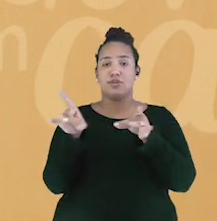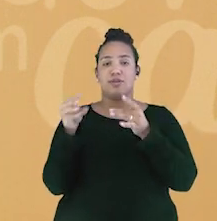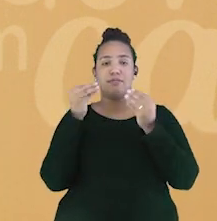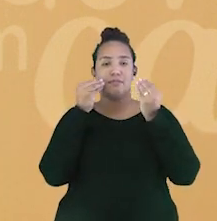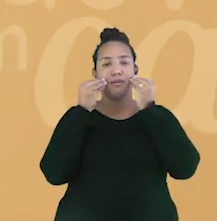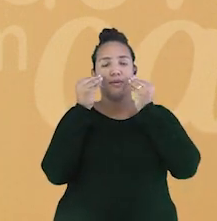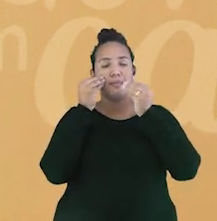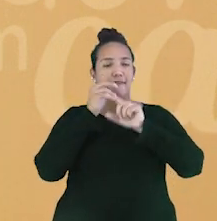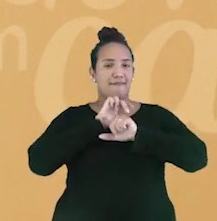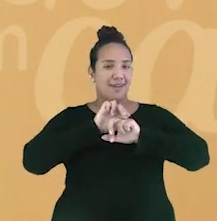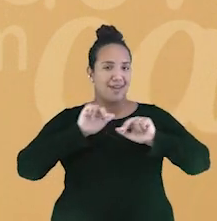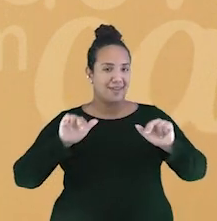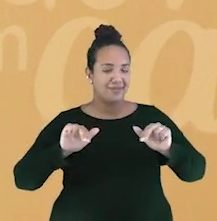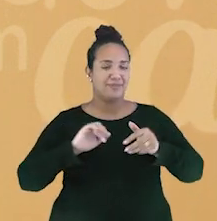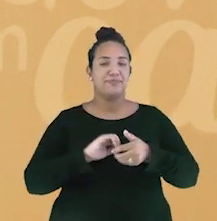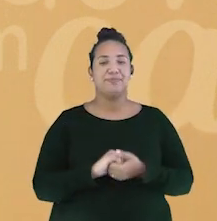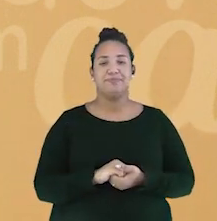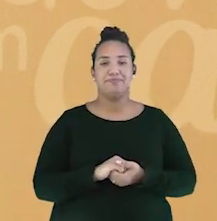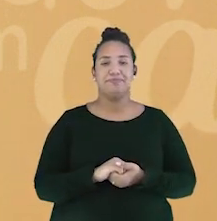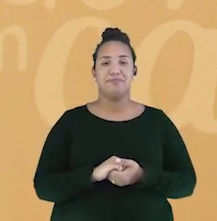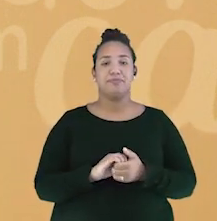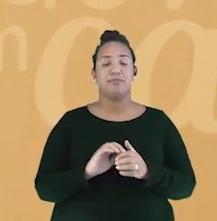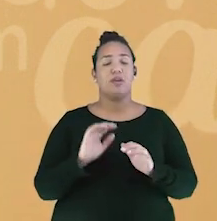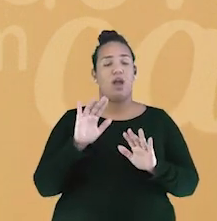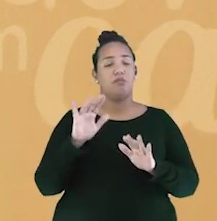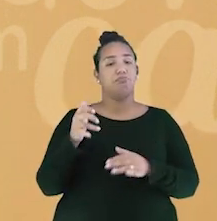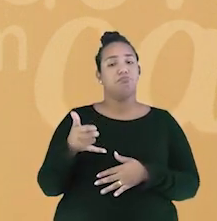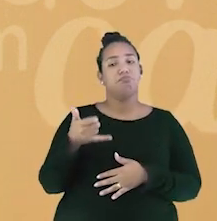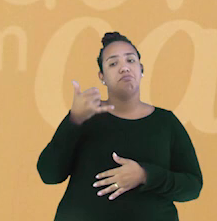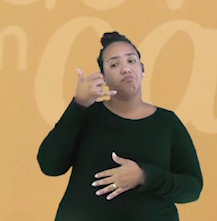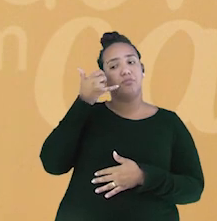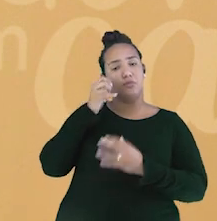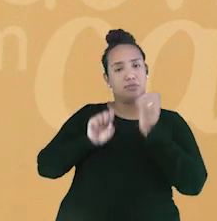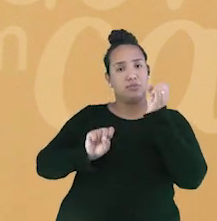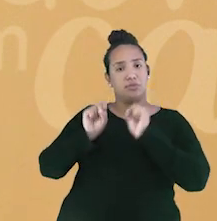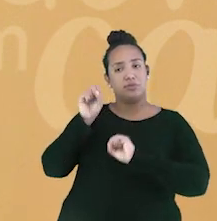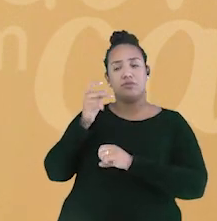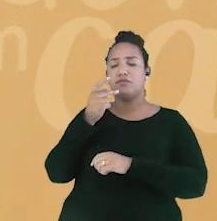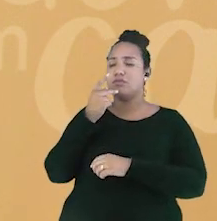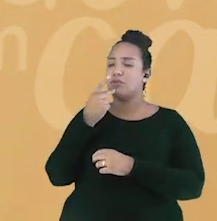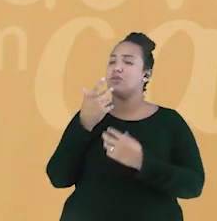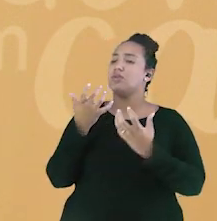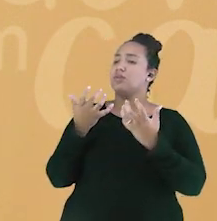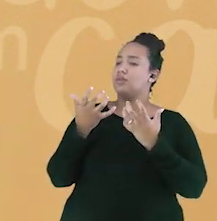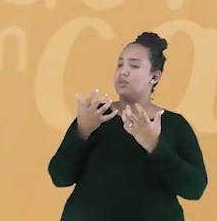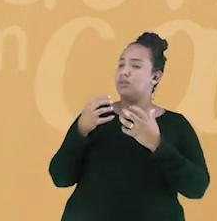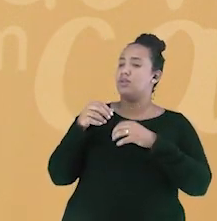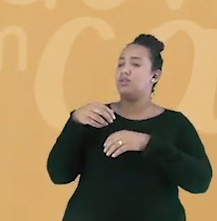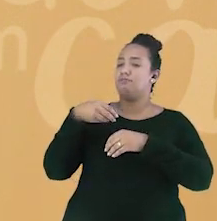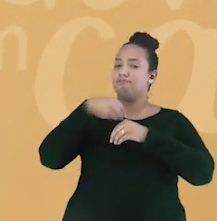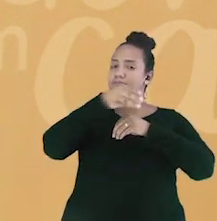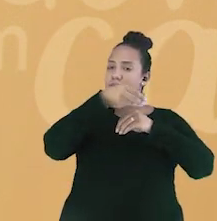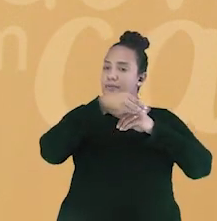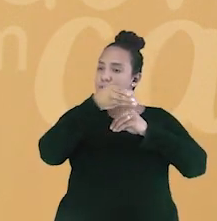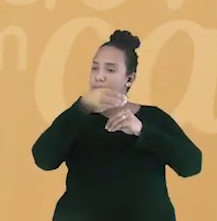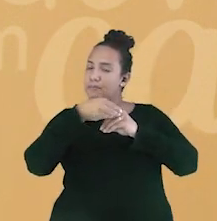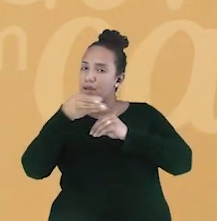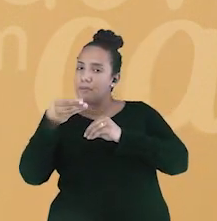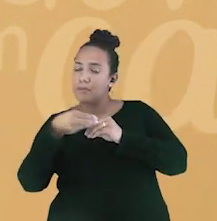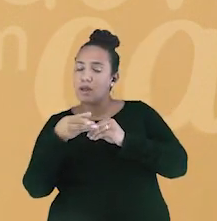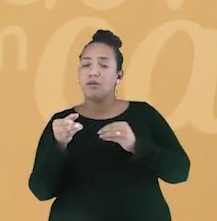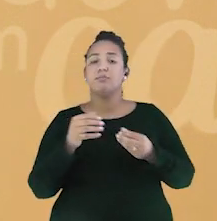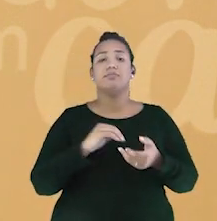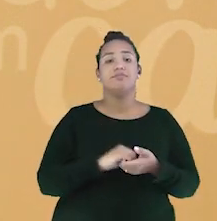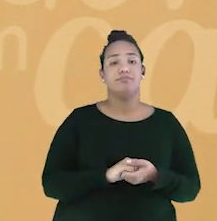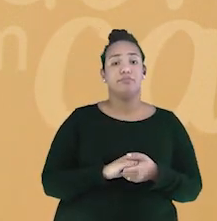ele fez uma ligação telefônica para indústria e falou da sua vontade de ser um distribuidor daí